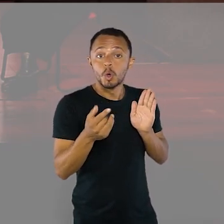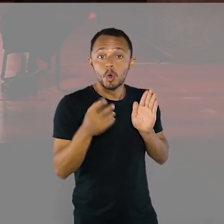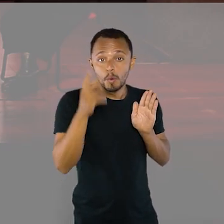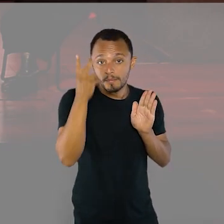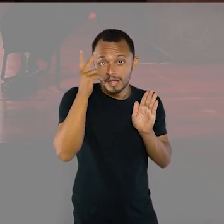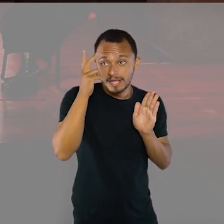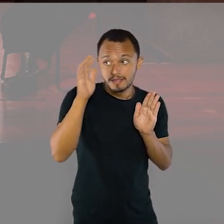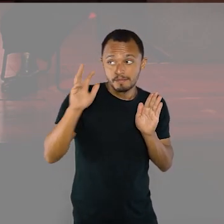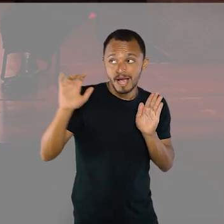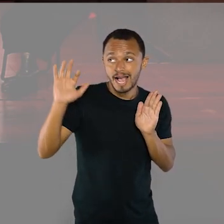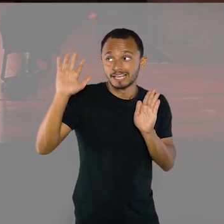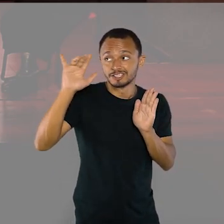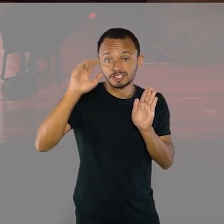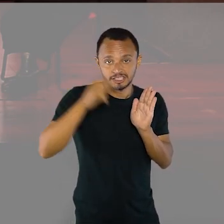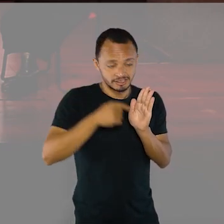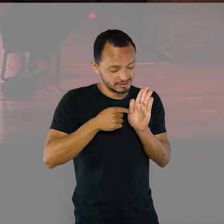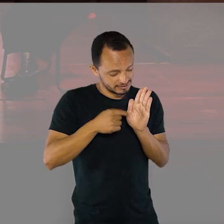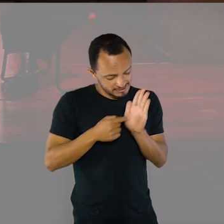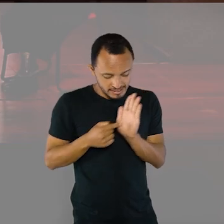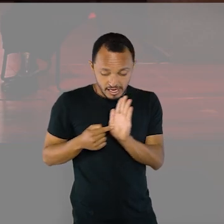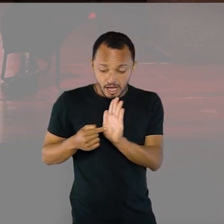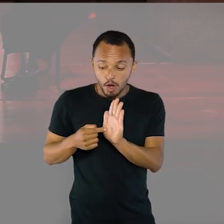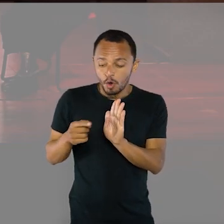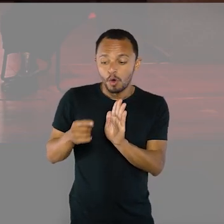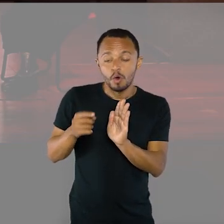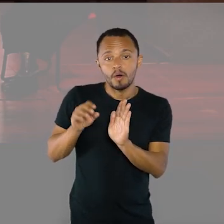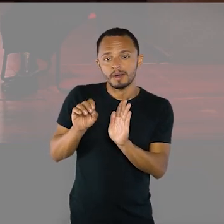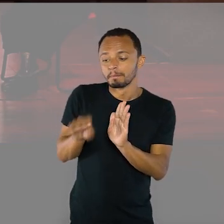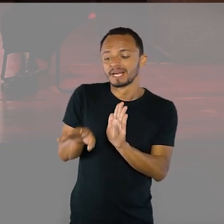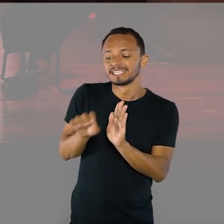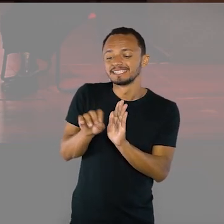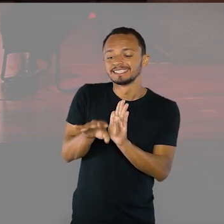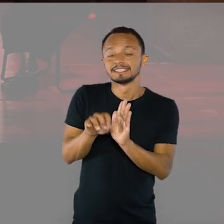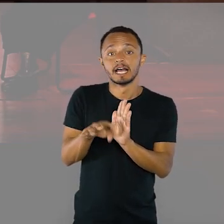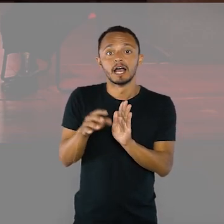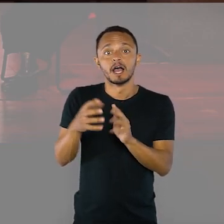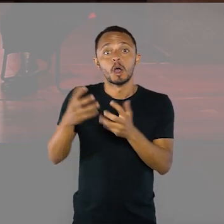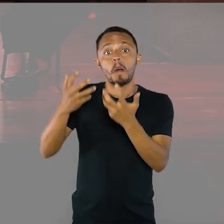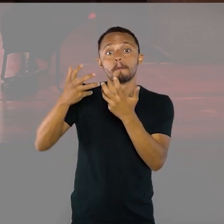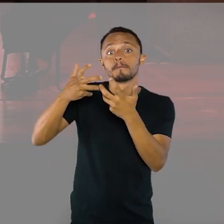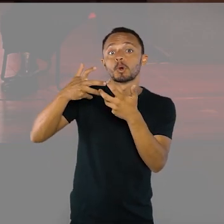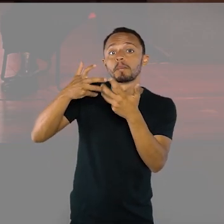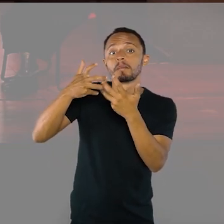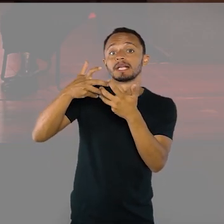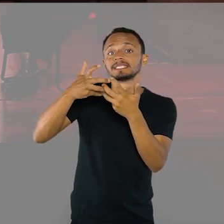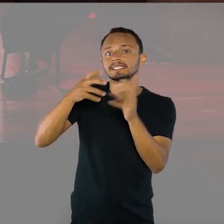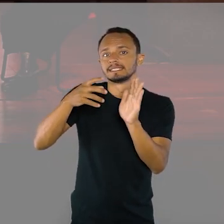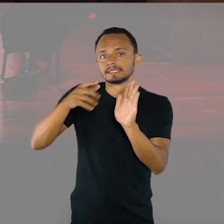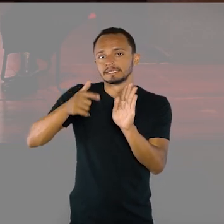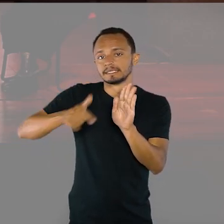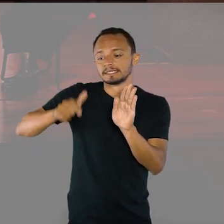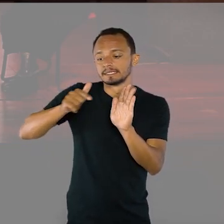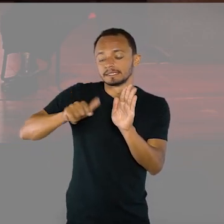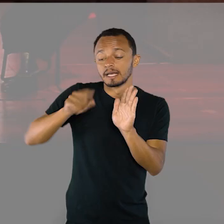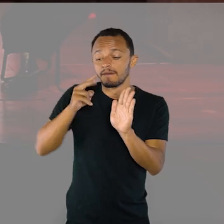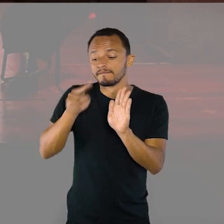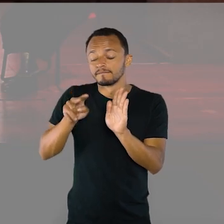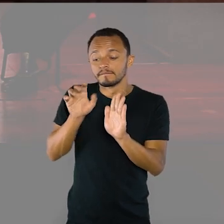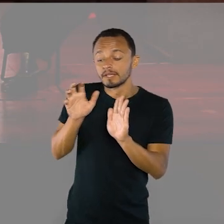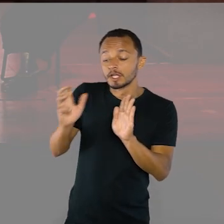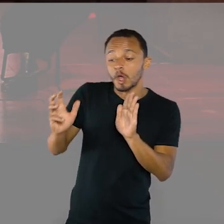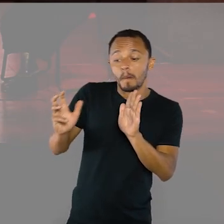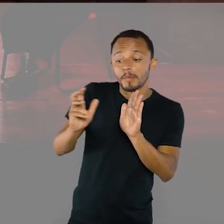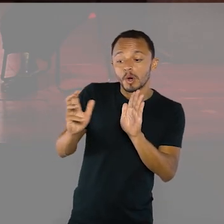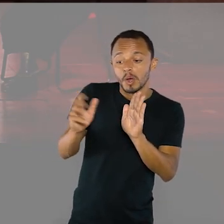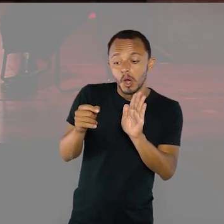como esses, preciso usar a imagem, de fato, problematizando elas, né? Fazendo das imagens uma provocação